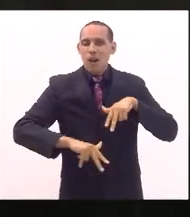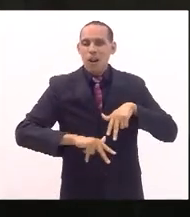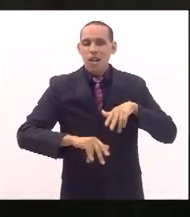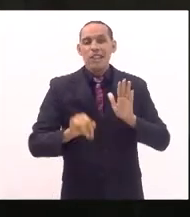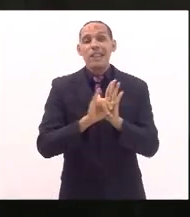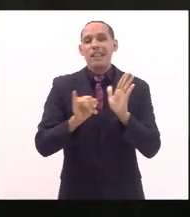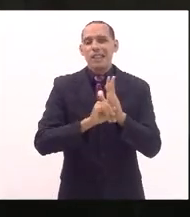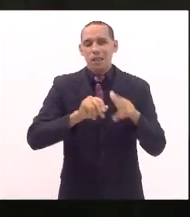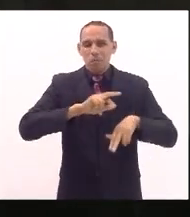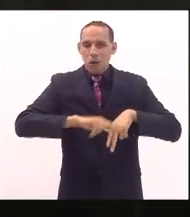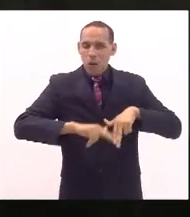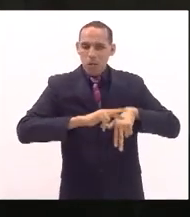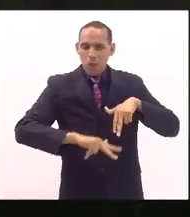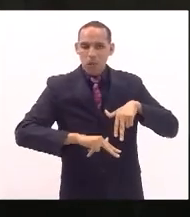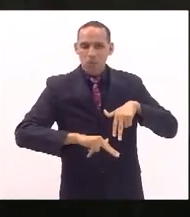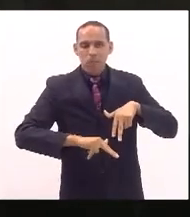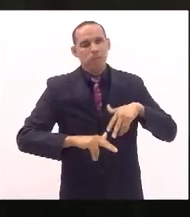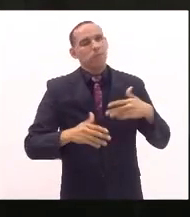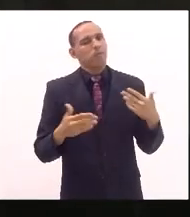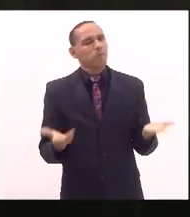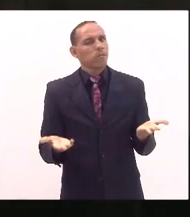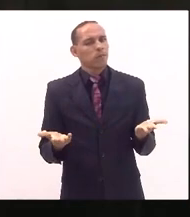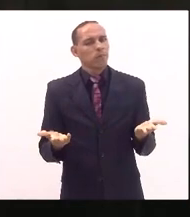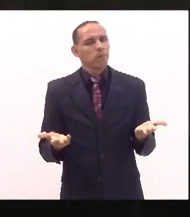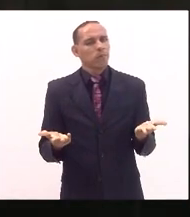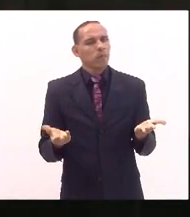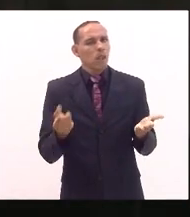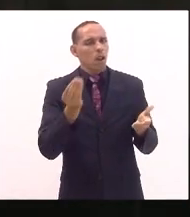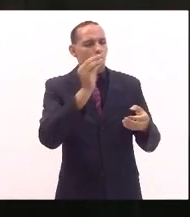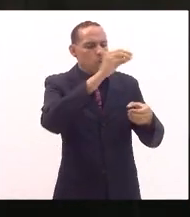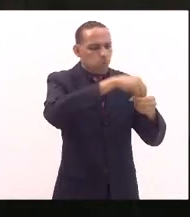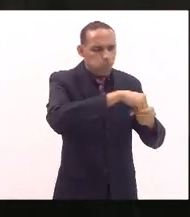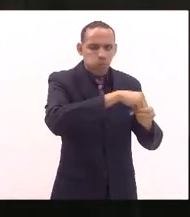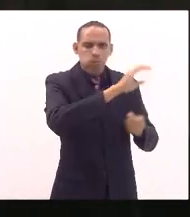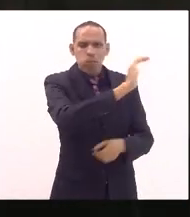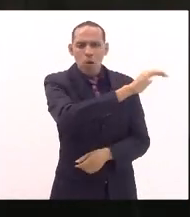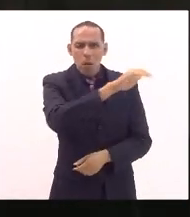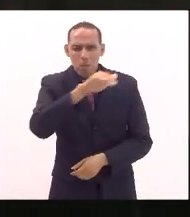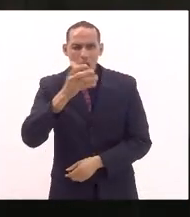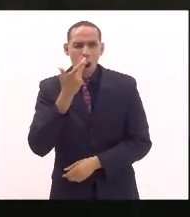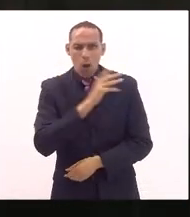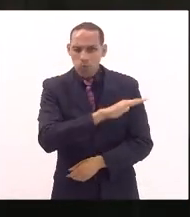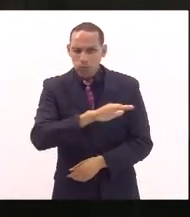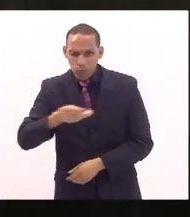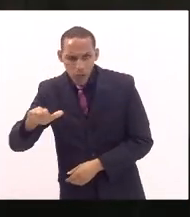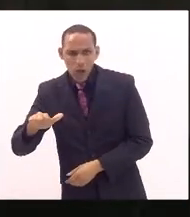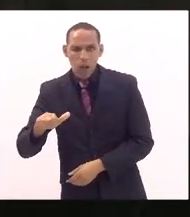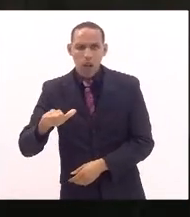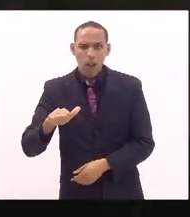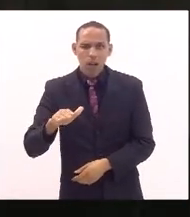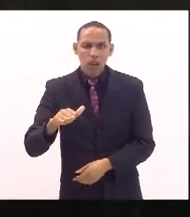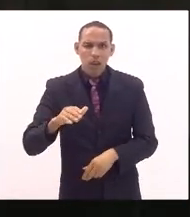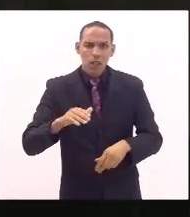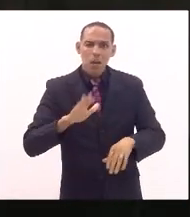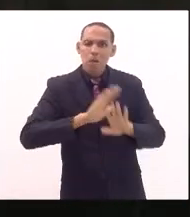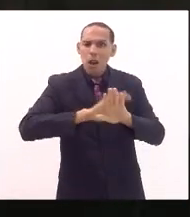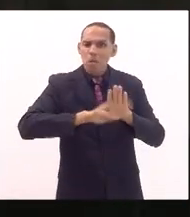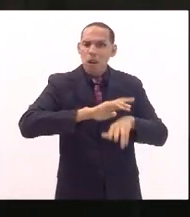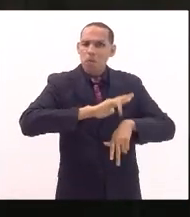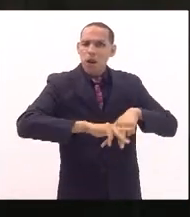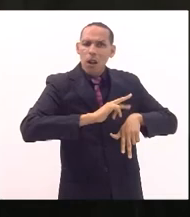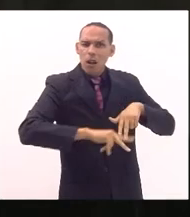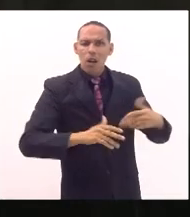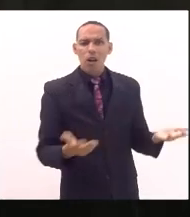identidade de gênero não vão colocar na cabeça das crianças do Estado do Rio de Janeiro a ideologia de